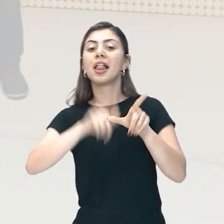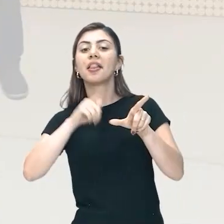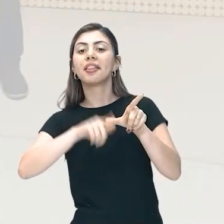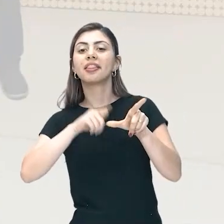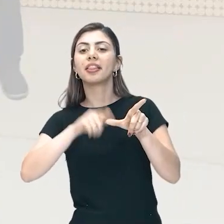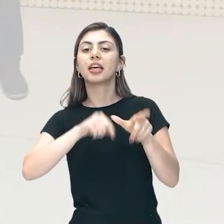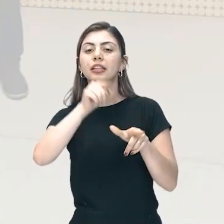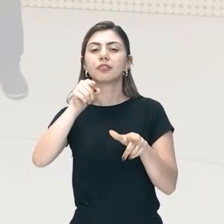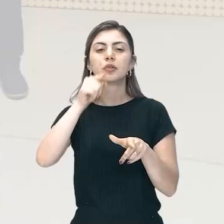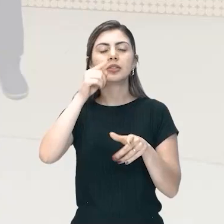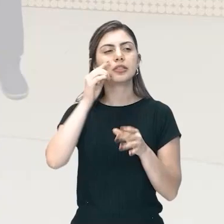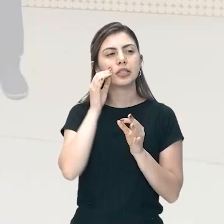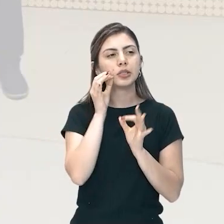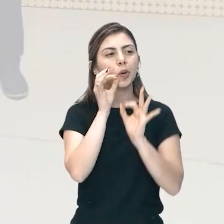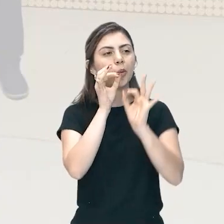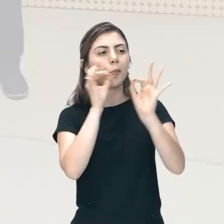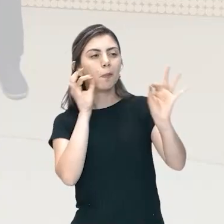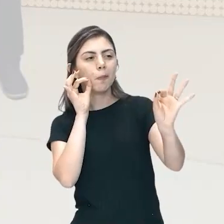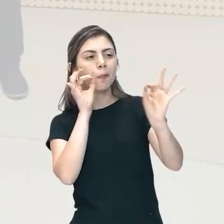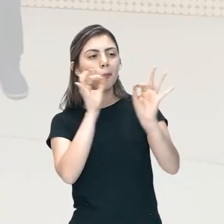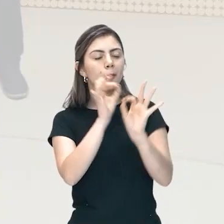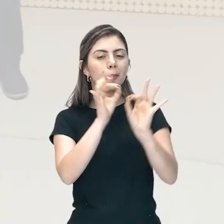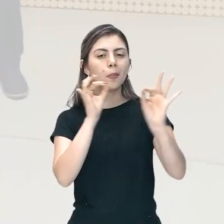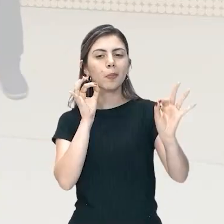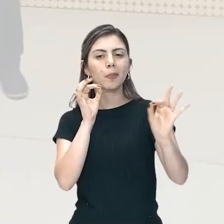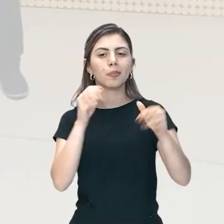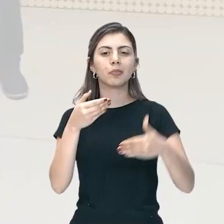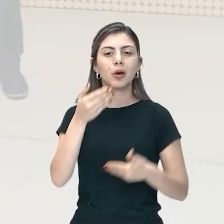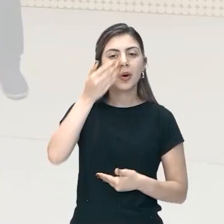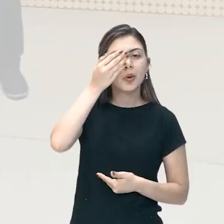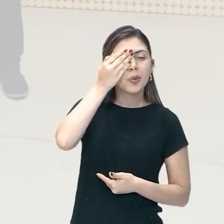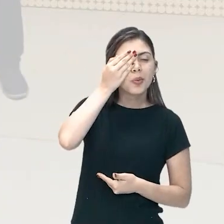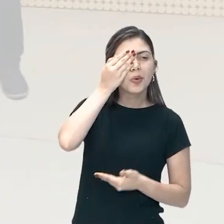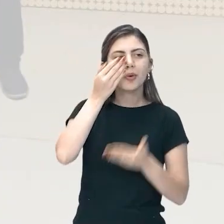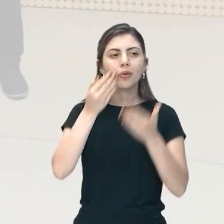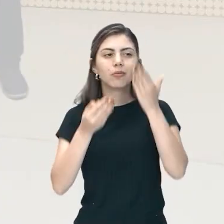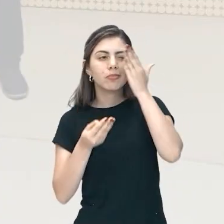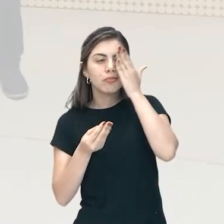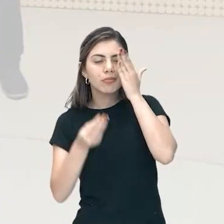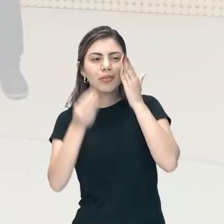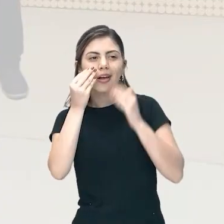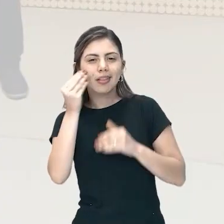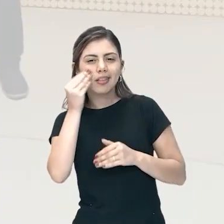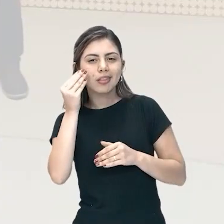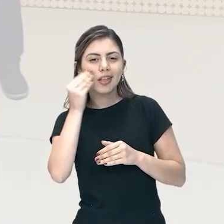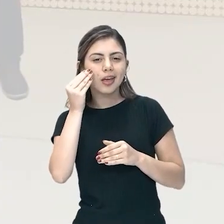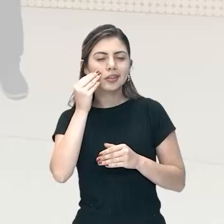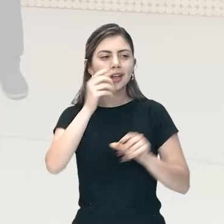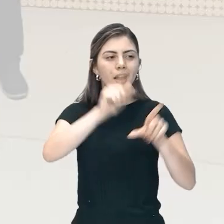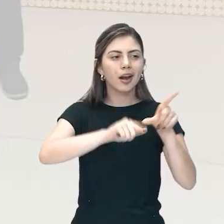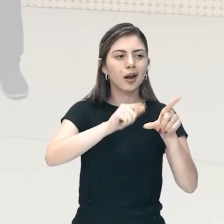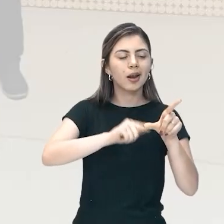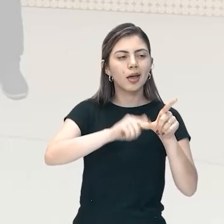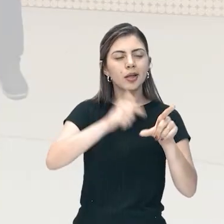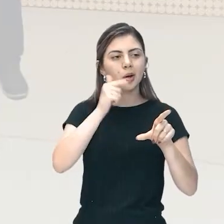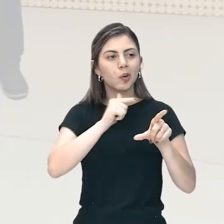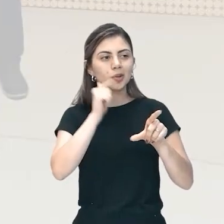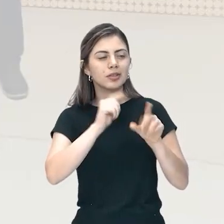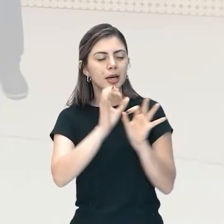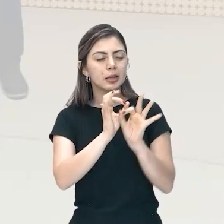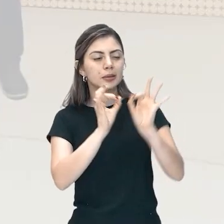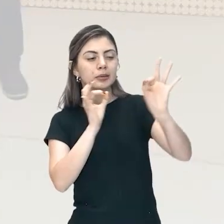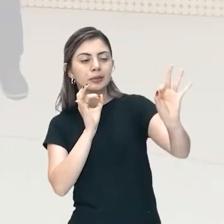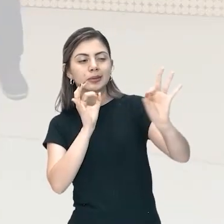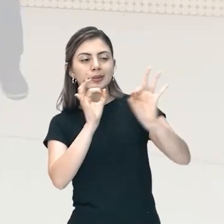que vocês estão enxergando aí? Coloquem só um olho, só com o outro e verifiquem se vocês estão bem